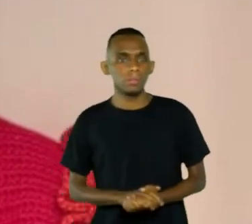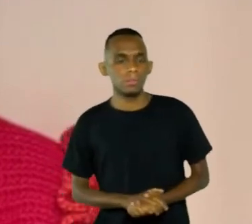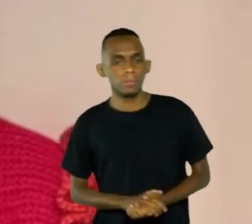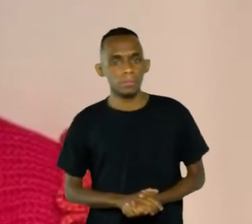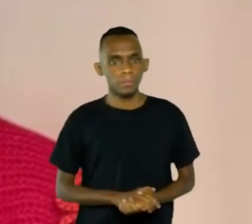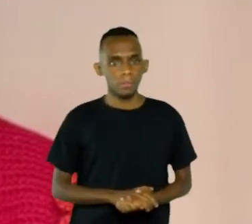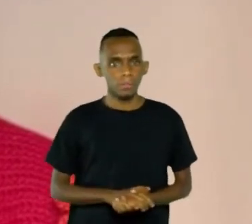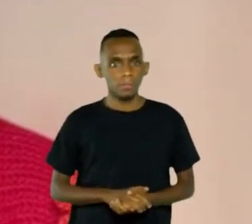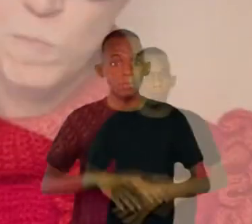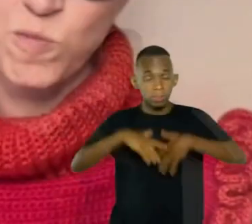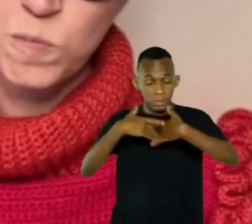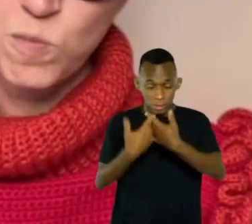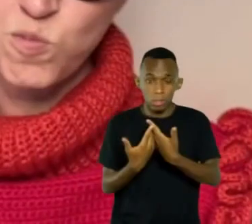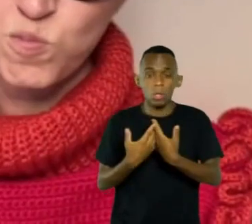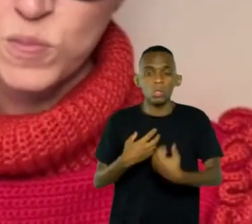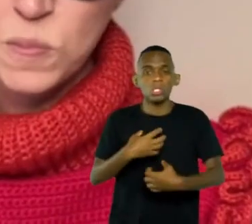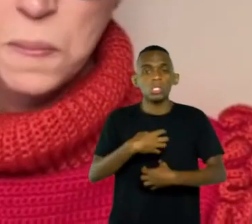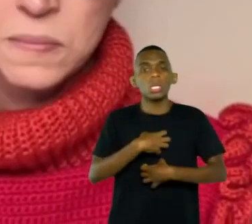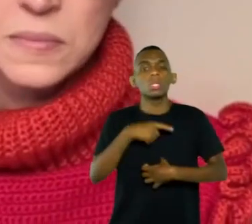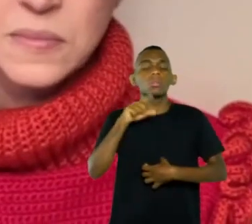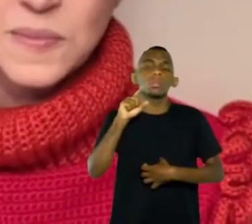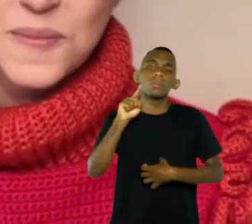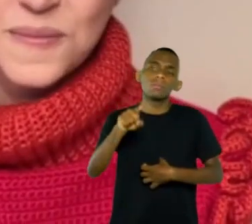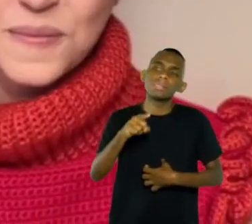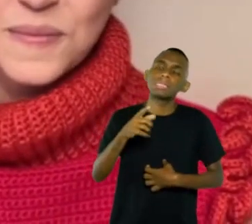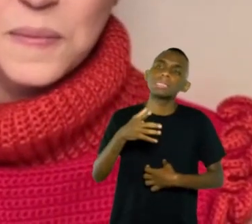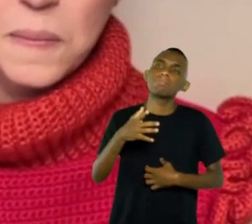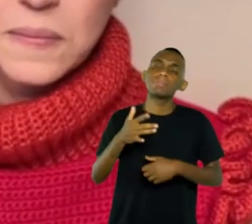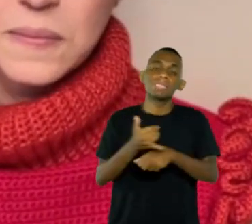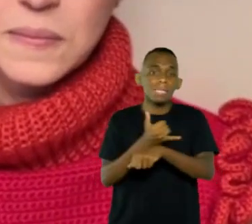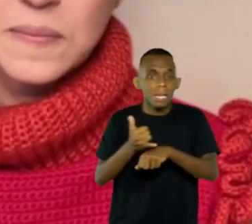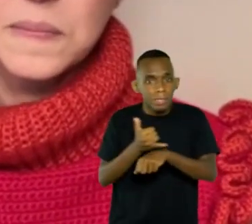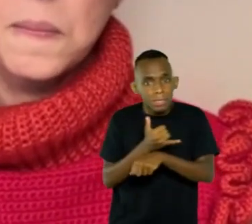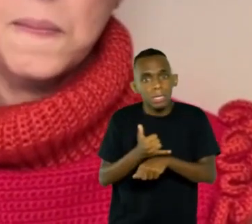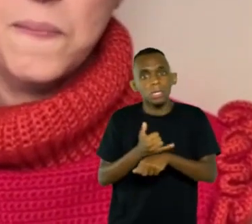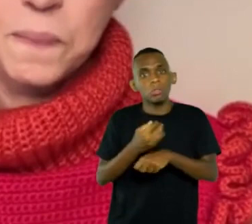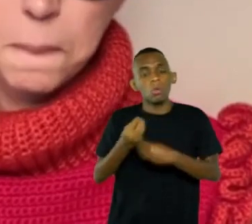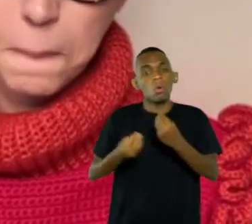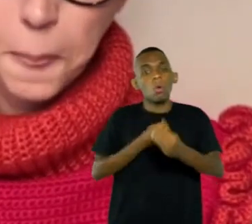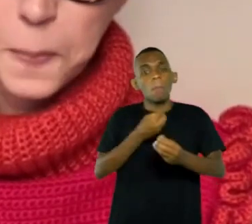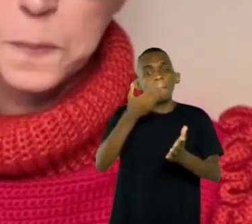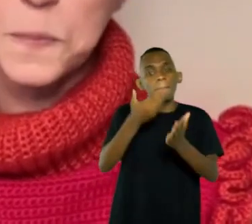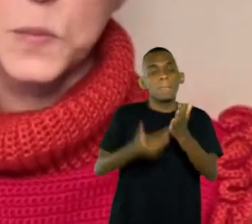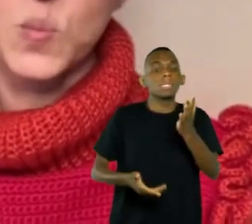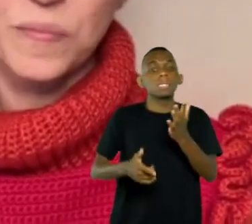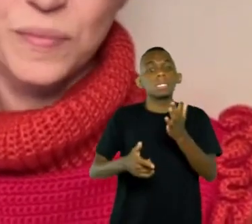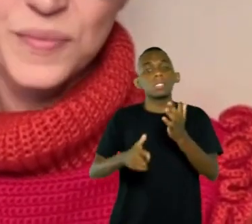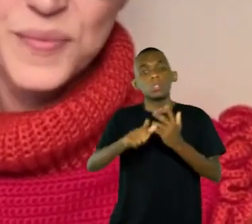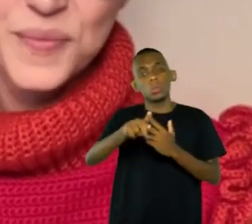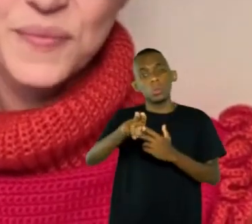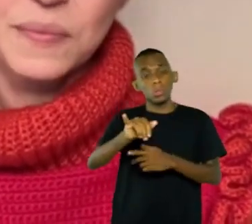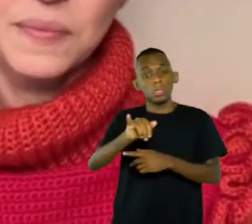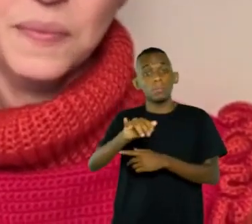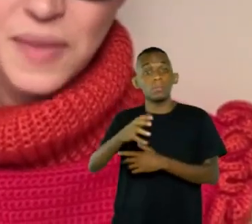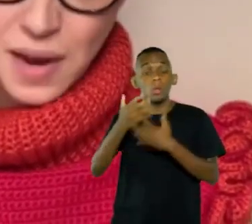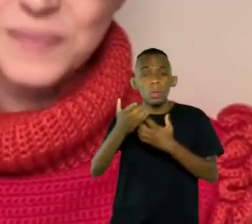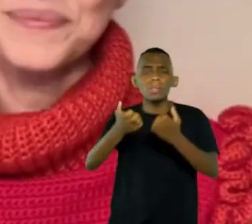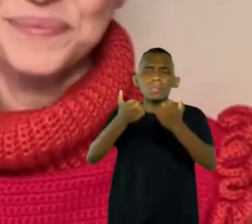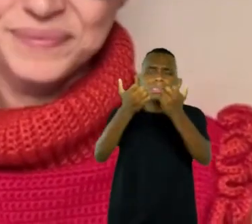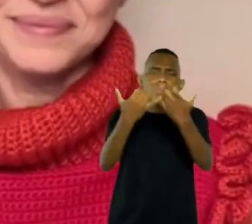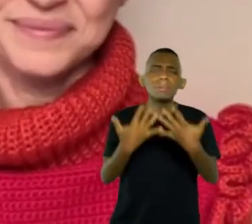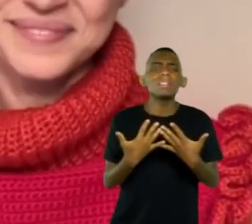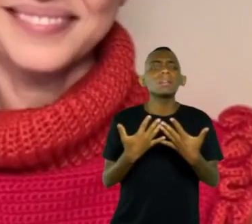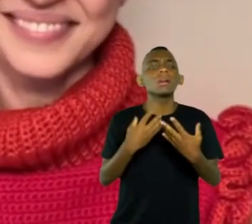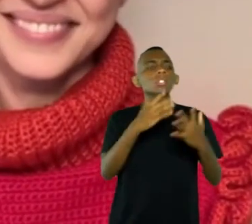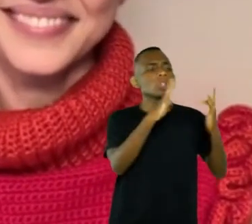você arrumou para nascer de novo ali com a perda do Gui, né? Eu quero que você conte um pouco sobre